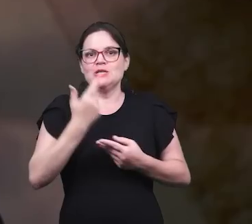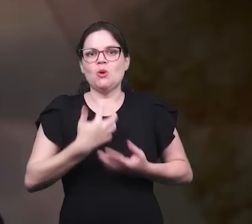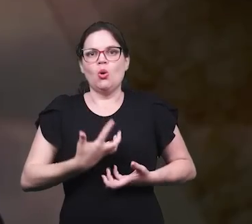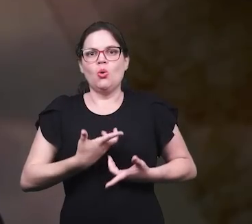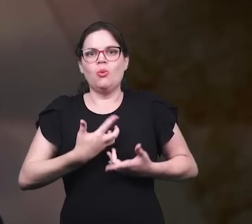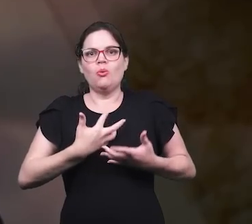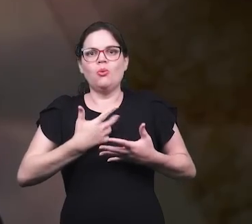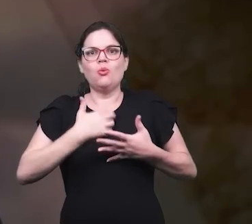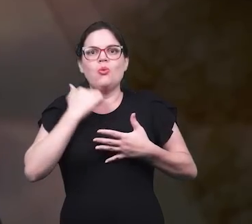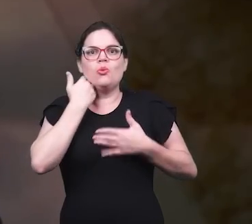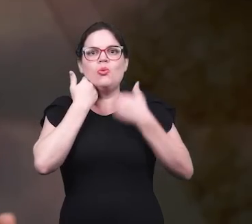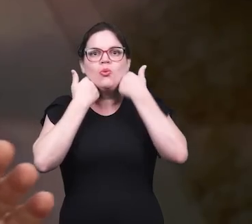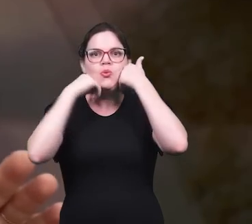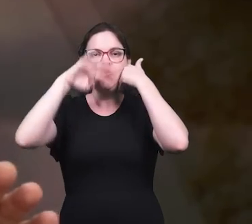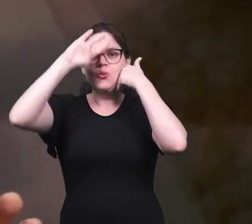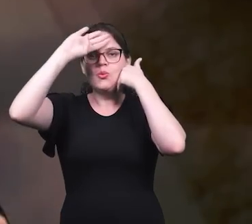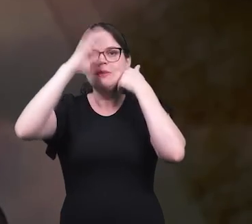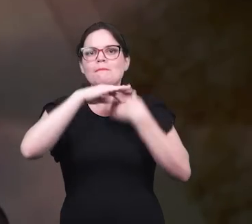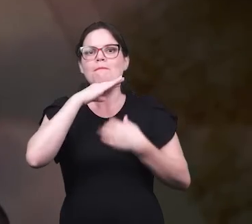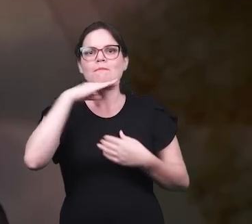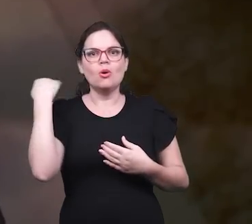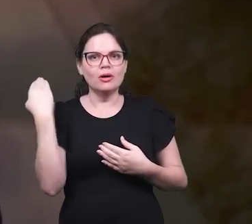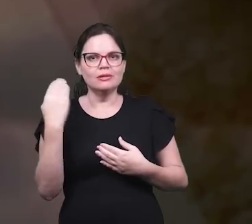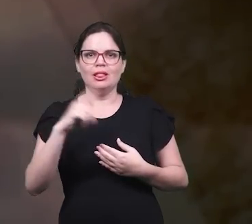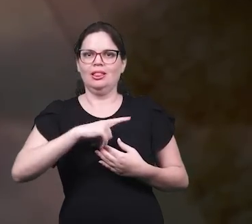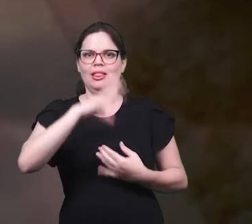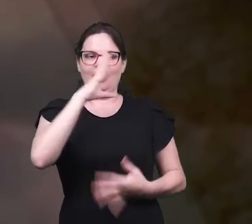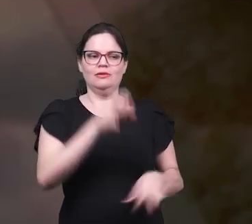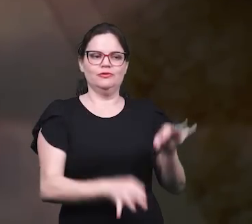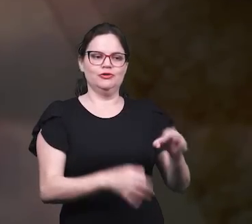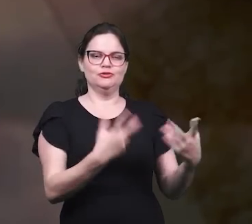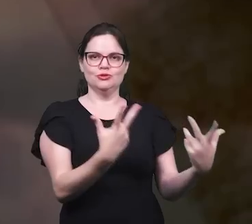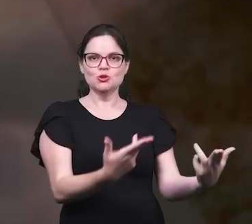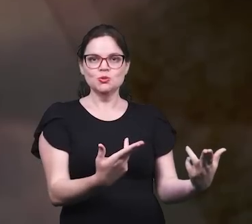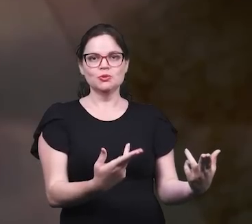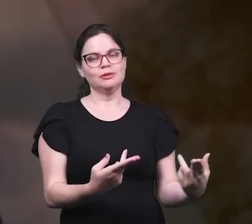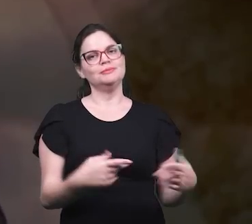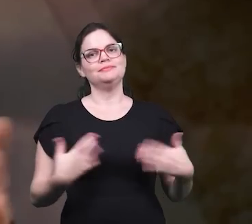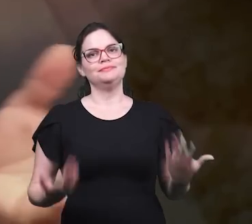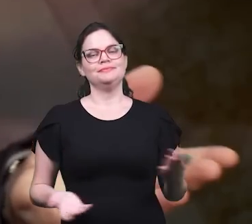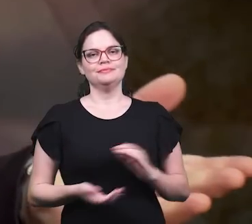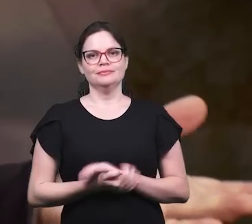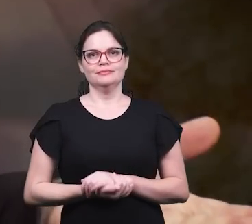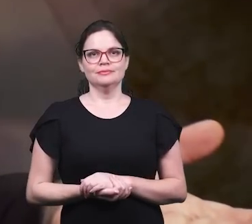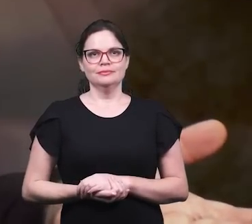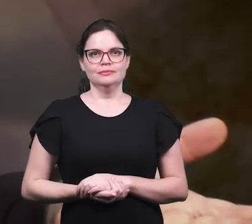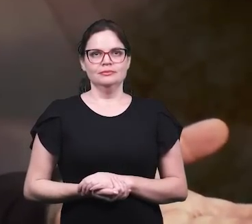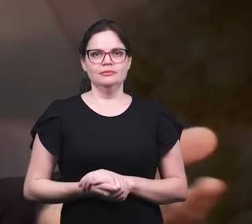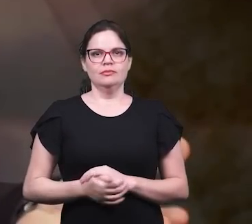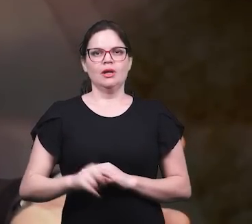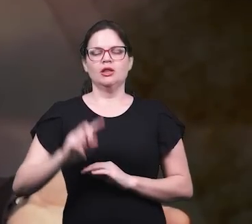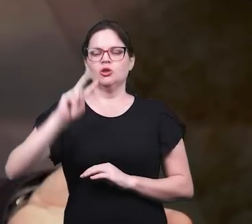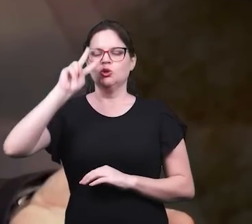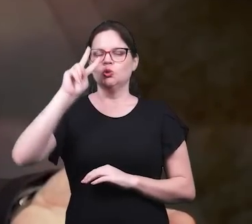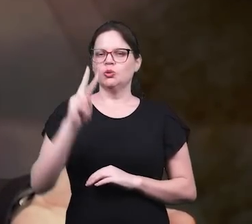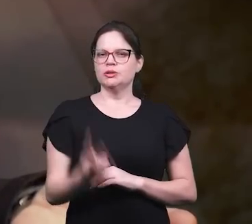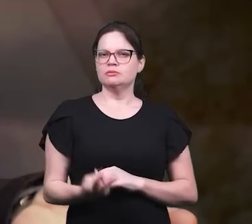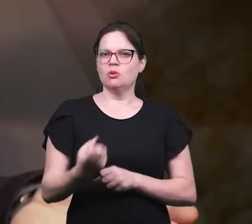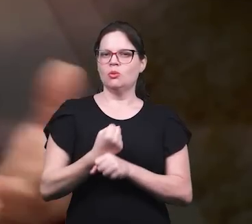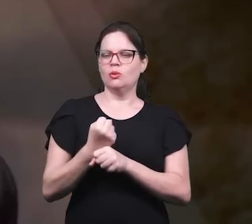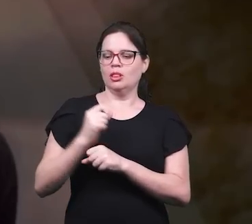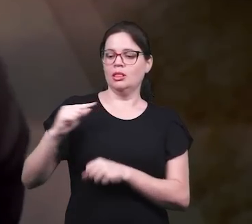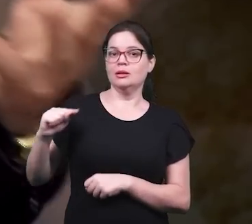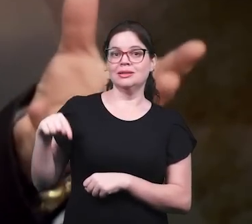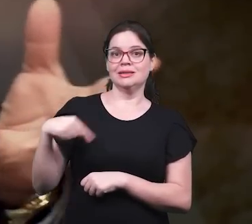Senhor sobre ele, aí não ficou impune de a figueira secar, né? Mas a figueira secou ali, e agora passaram-se quase 2000